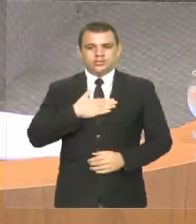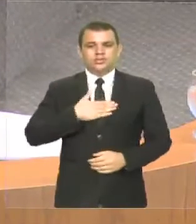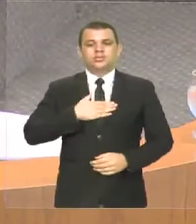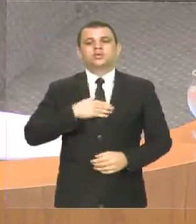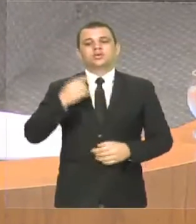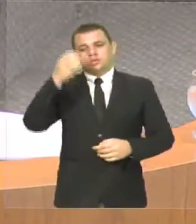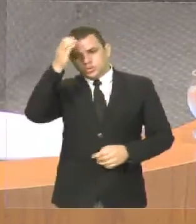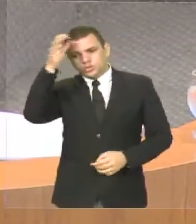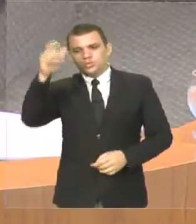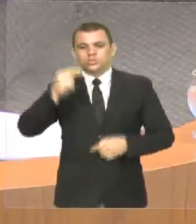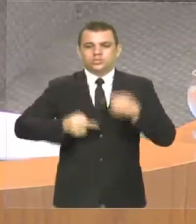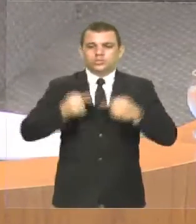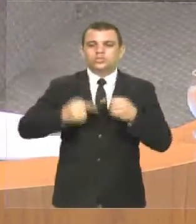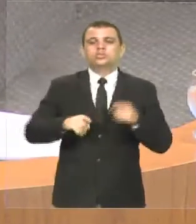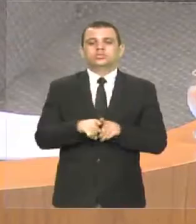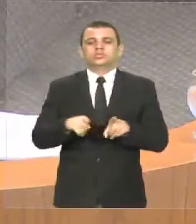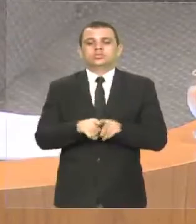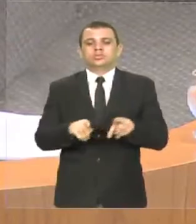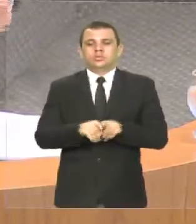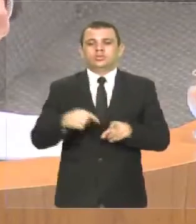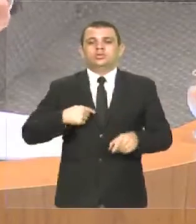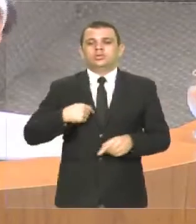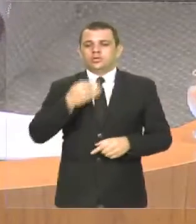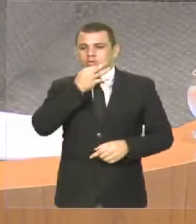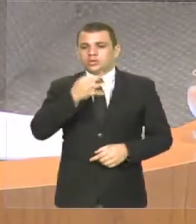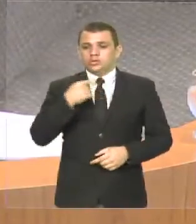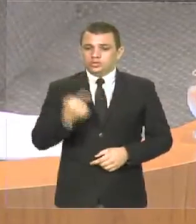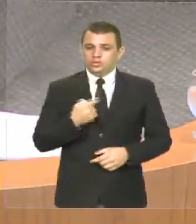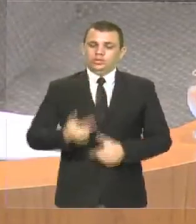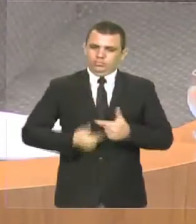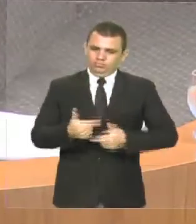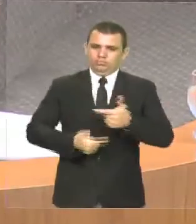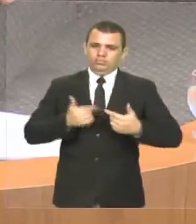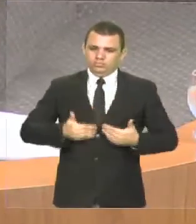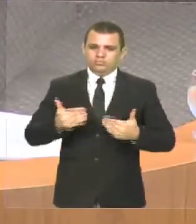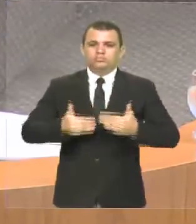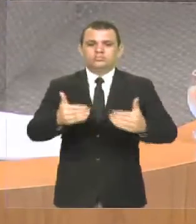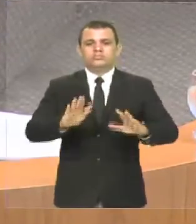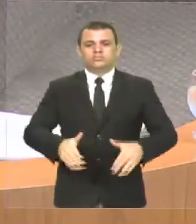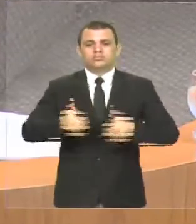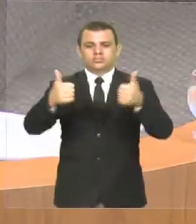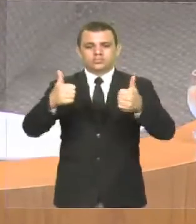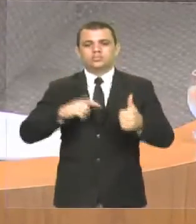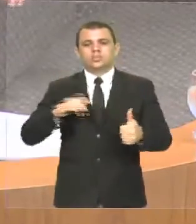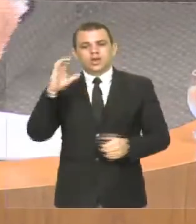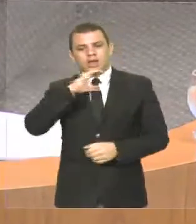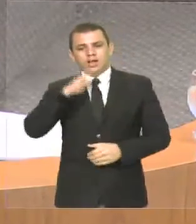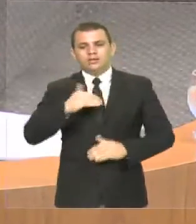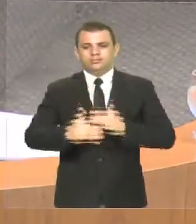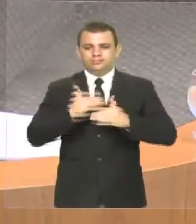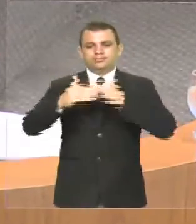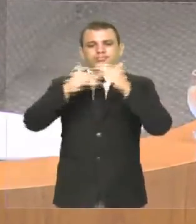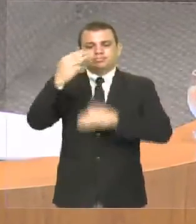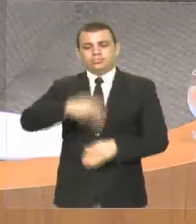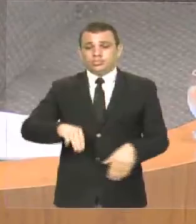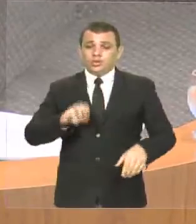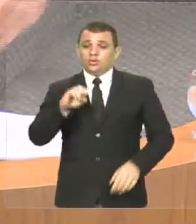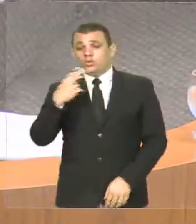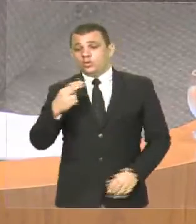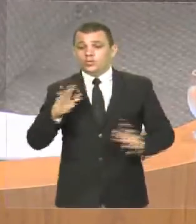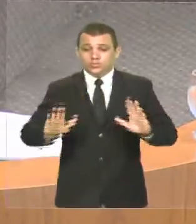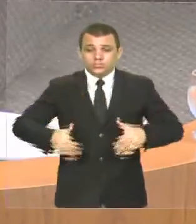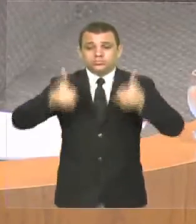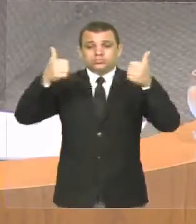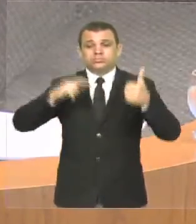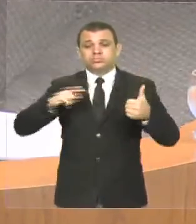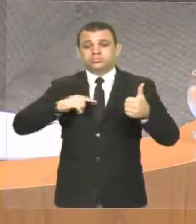temos que continuar trabalhando para que eles cada dia, cada ano melhorem e que ou mantenham esse ritmo de aceleração ou até aumentem a aceleração para que